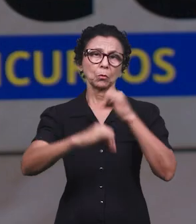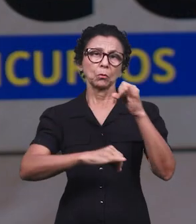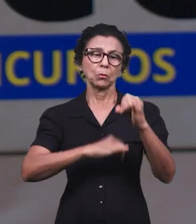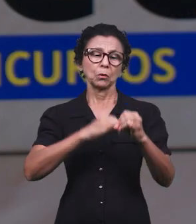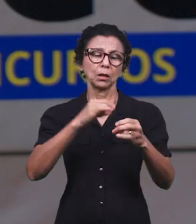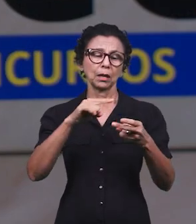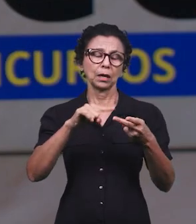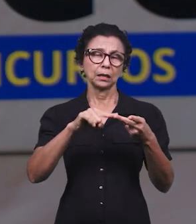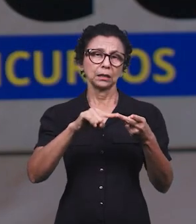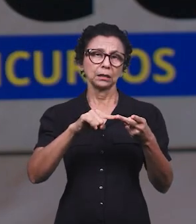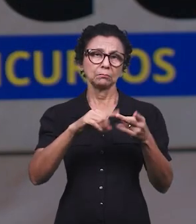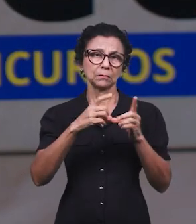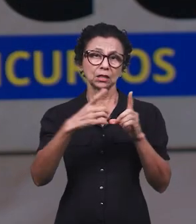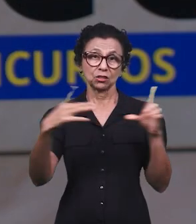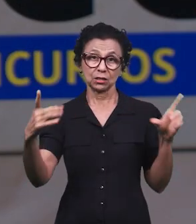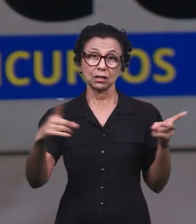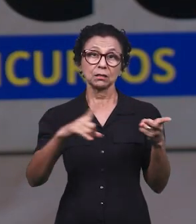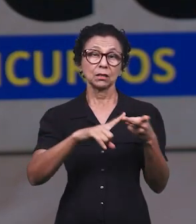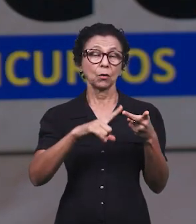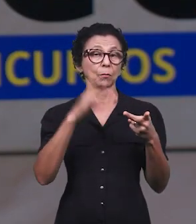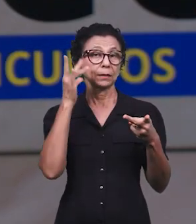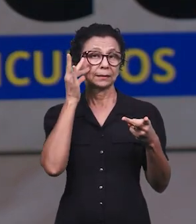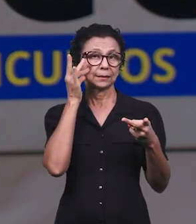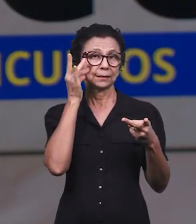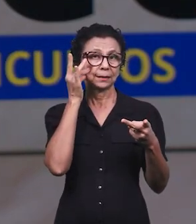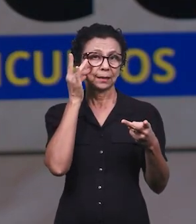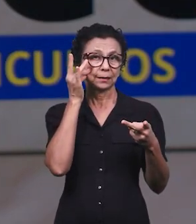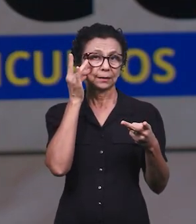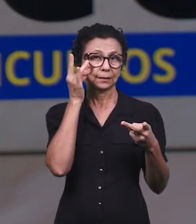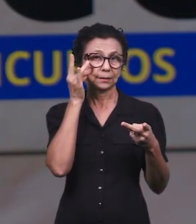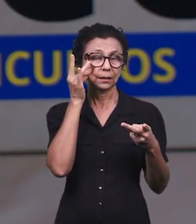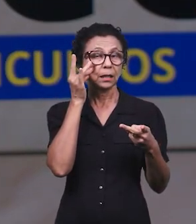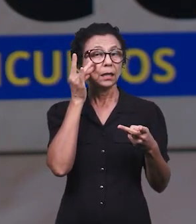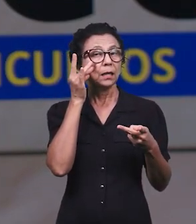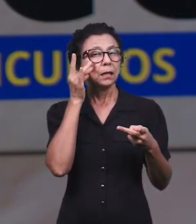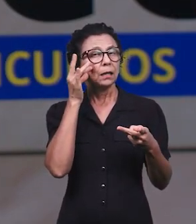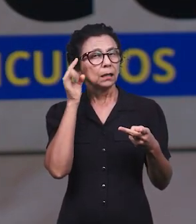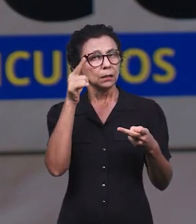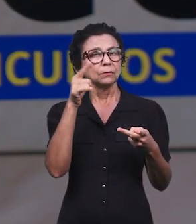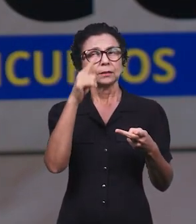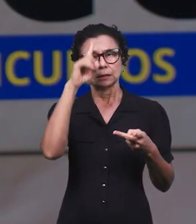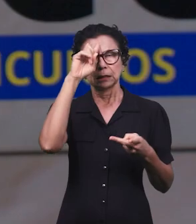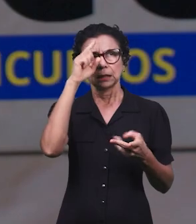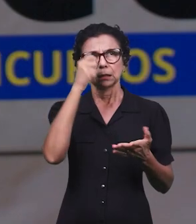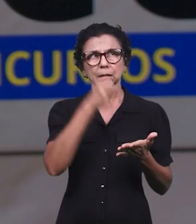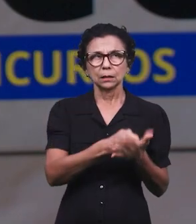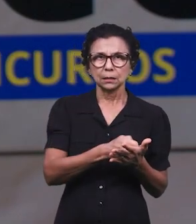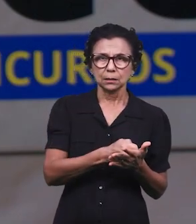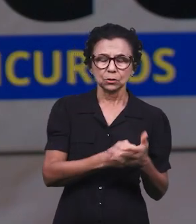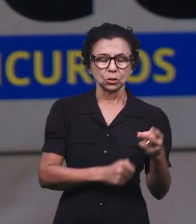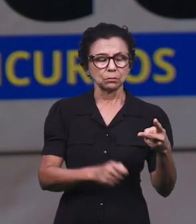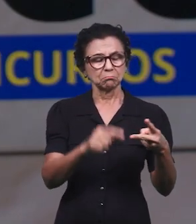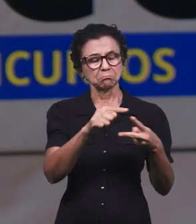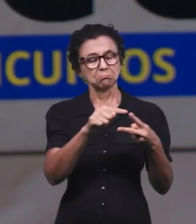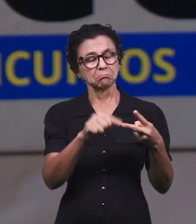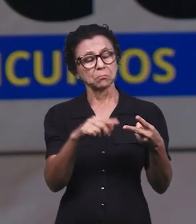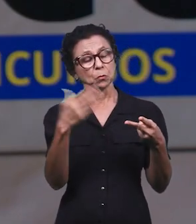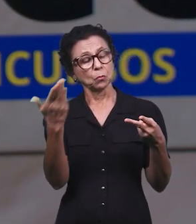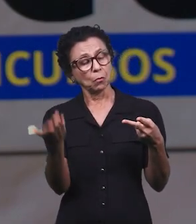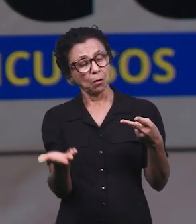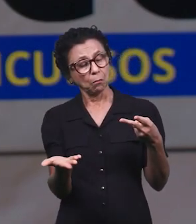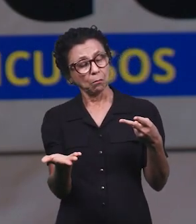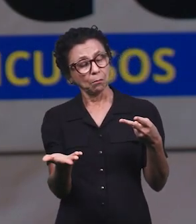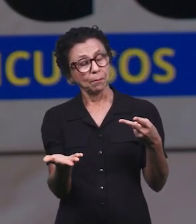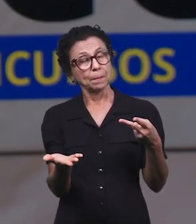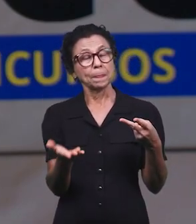quanto presencial. E para que você, com essas informações, possa aí tomar a sua decisão, porque eu já te adianto, há